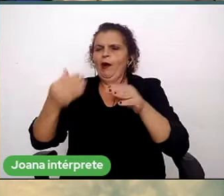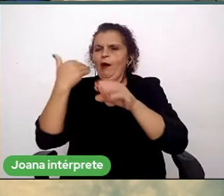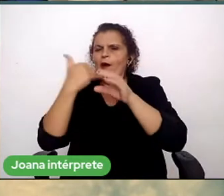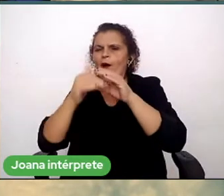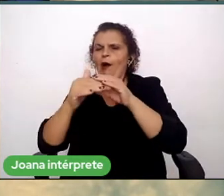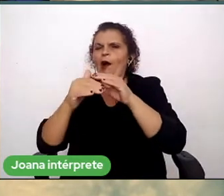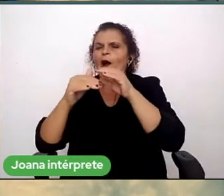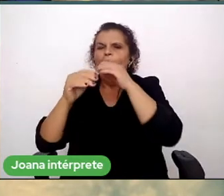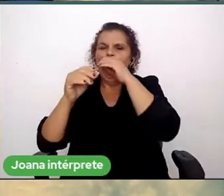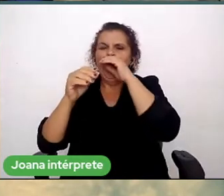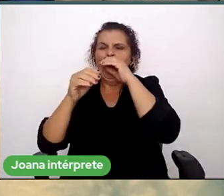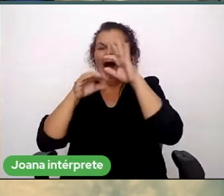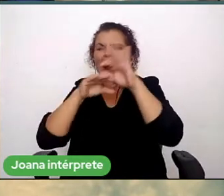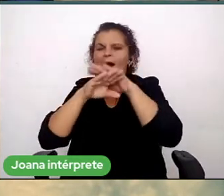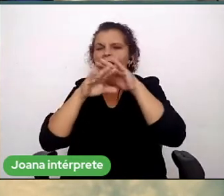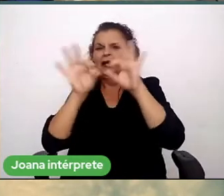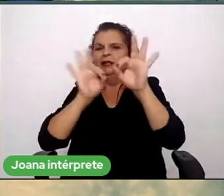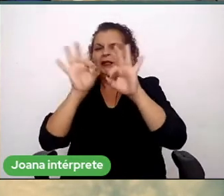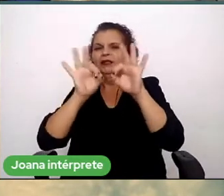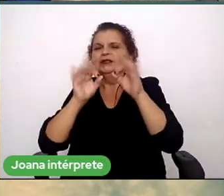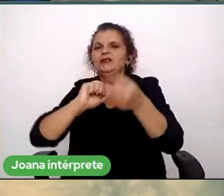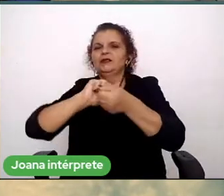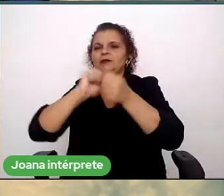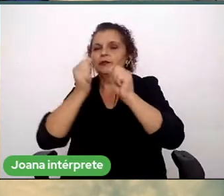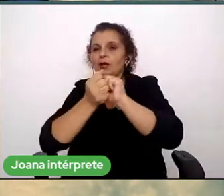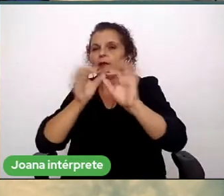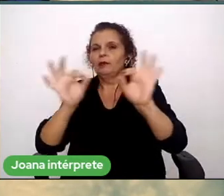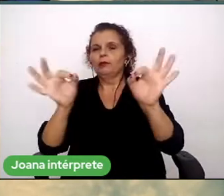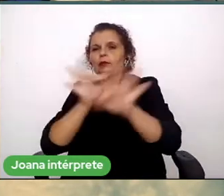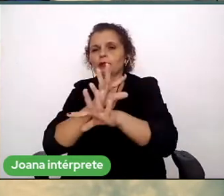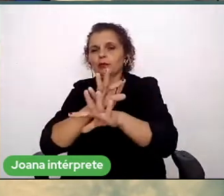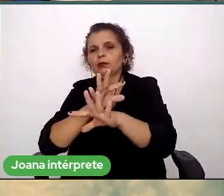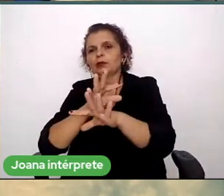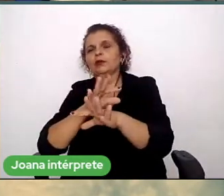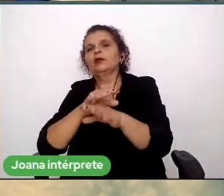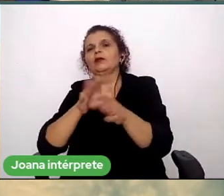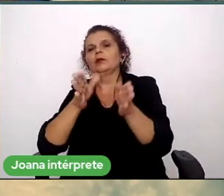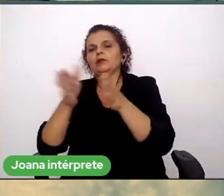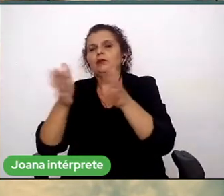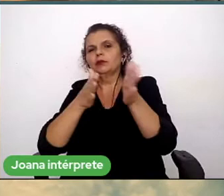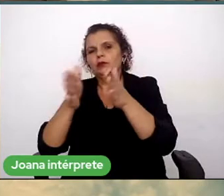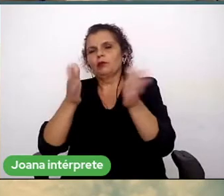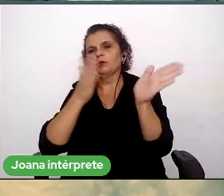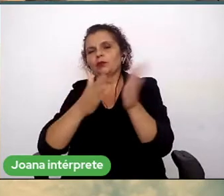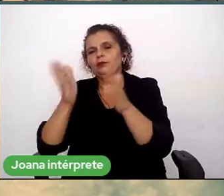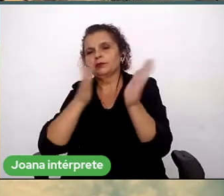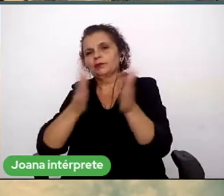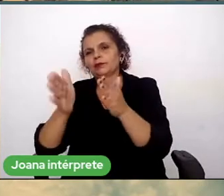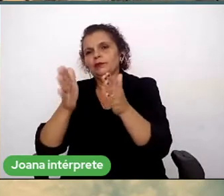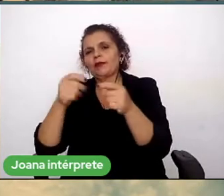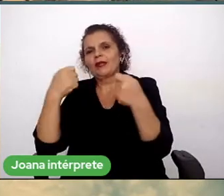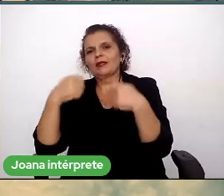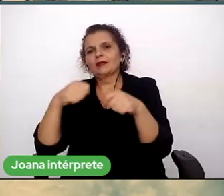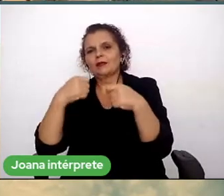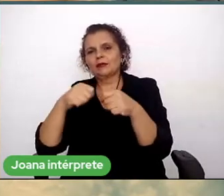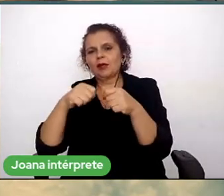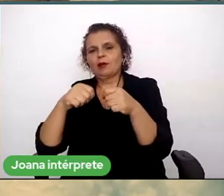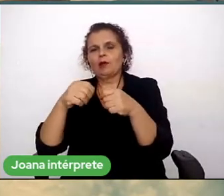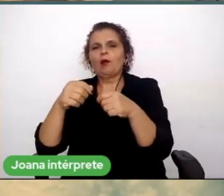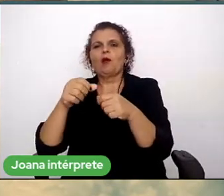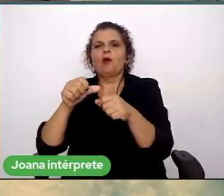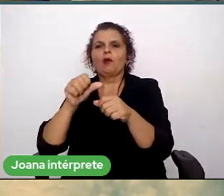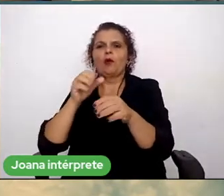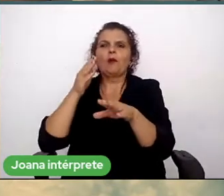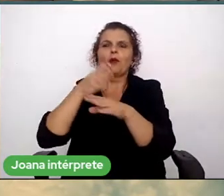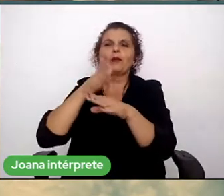para o repositório ele já vai ser implantado no ambiente de Integração no ambiente de seis no meio ambiente de produção a necessidade de uma intervenção manual